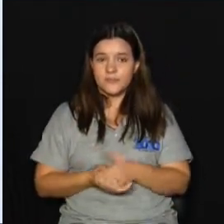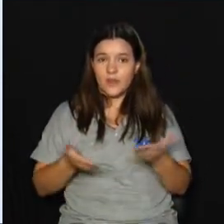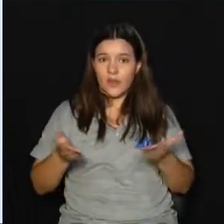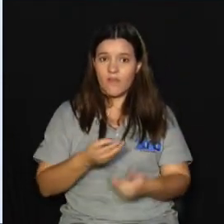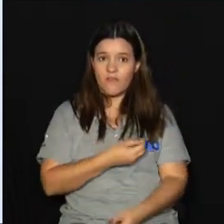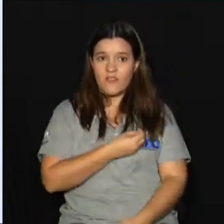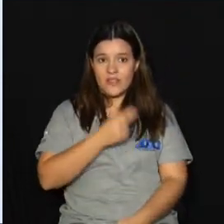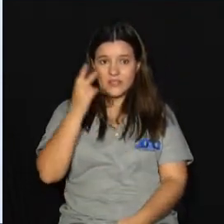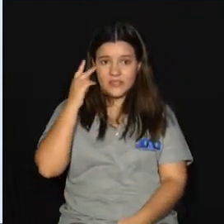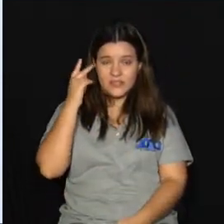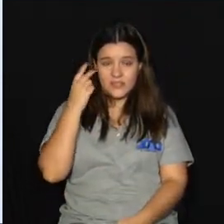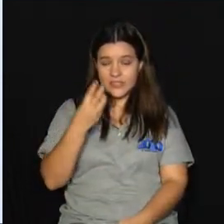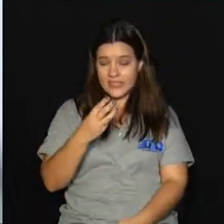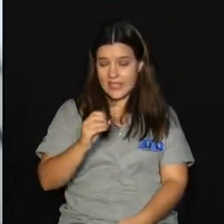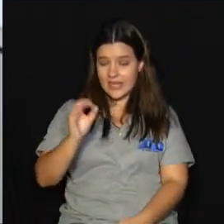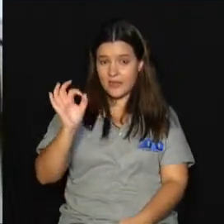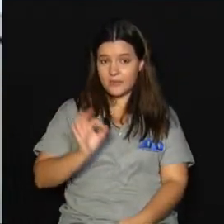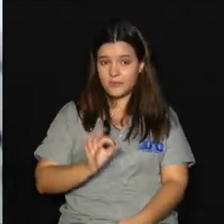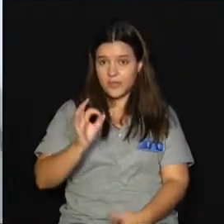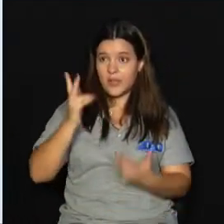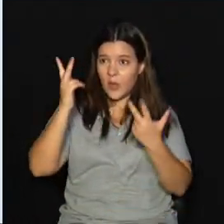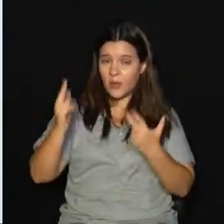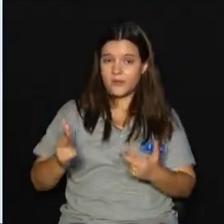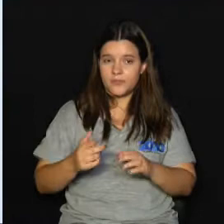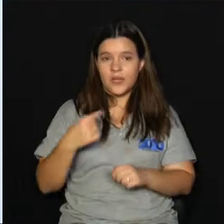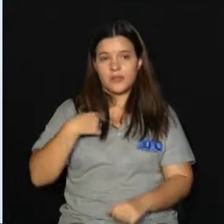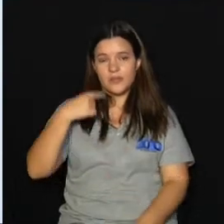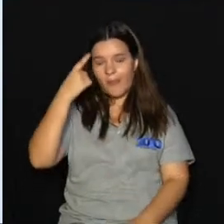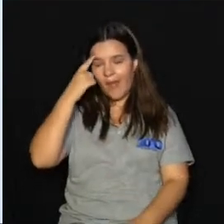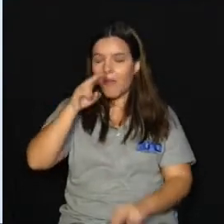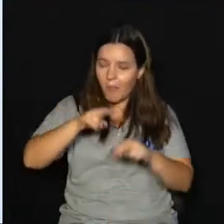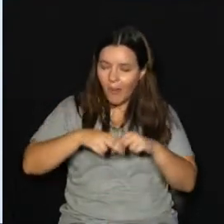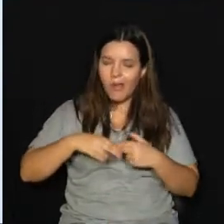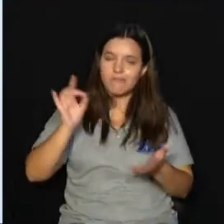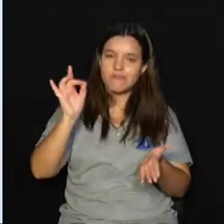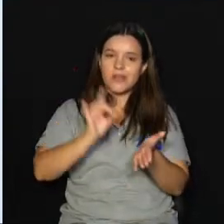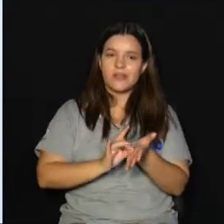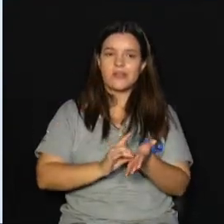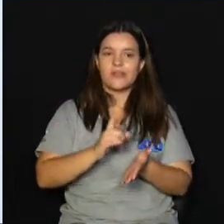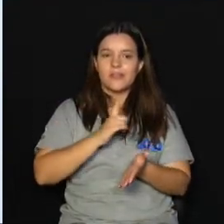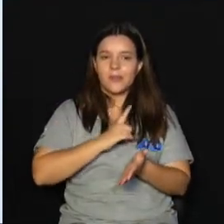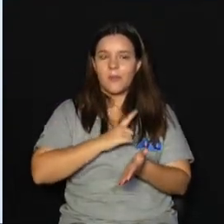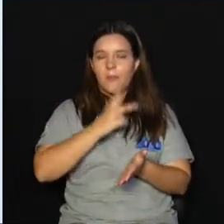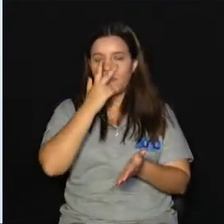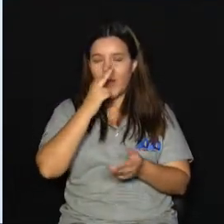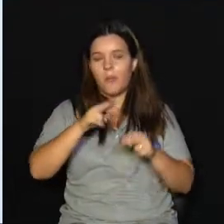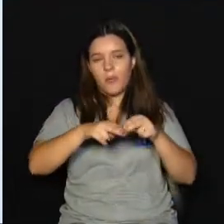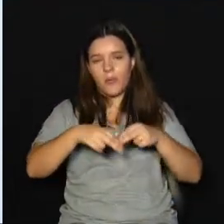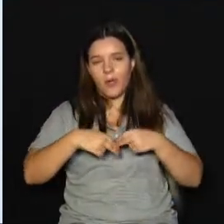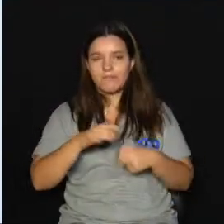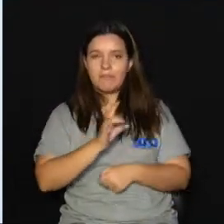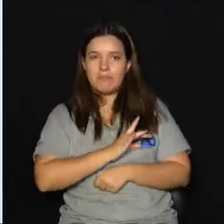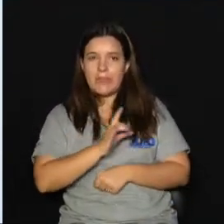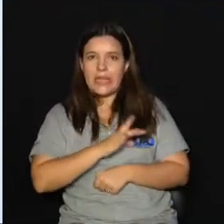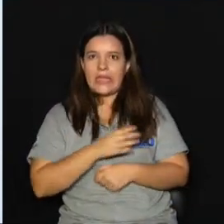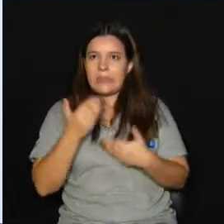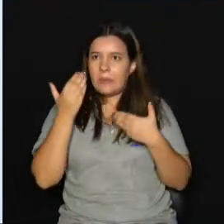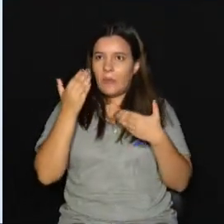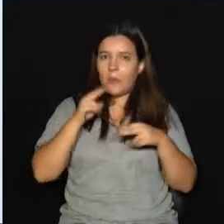30, então é bastante coisa. Sem dúvida nenhuma, eu acho que existe algum impacto da pandemia nisso.